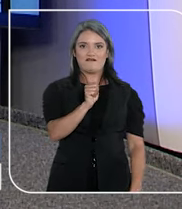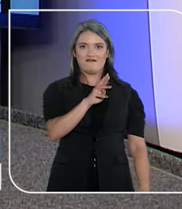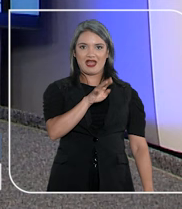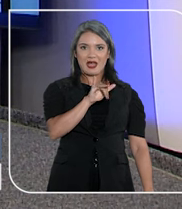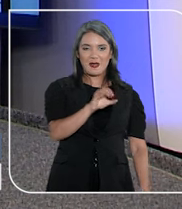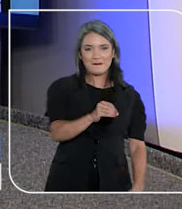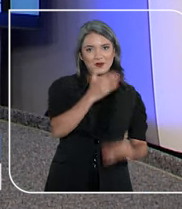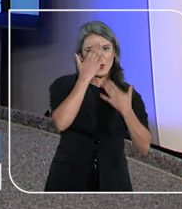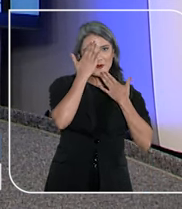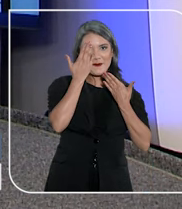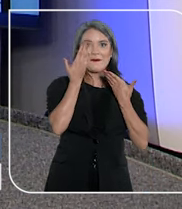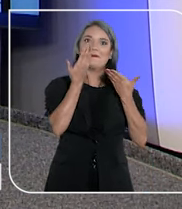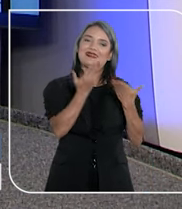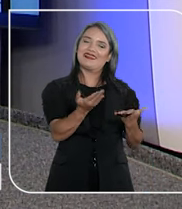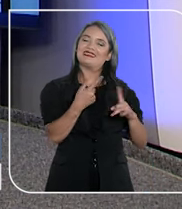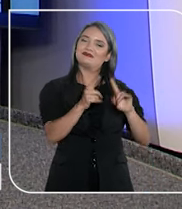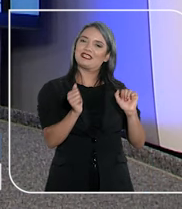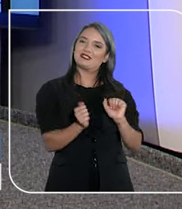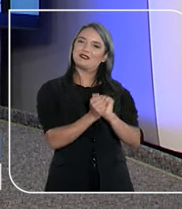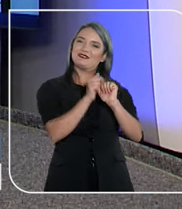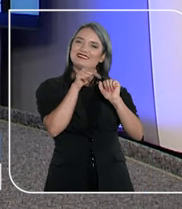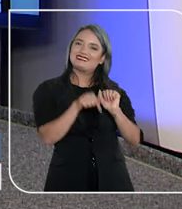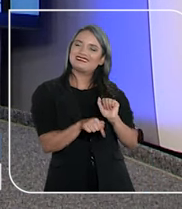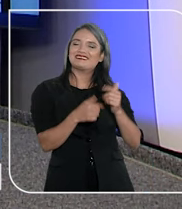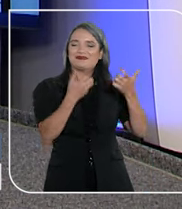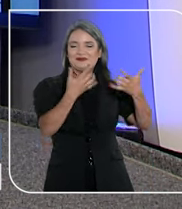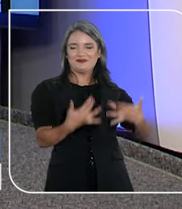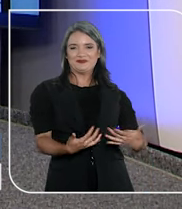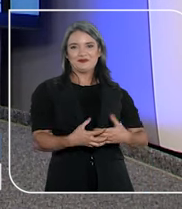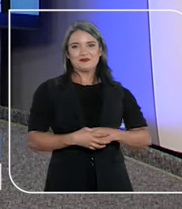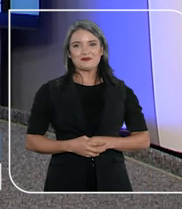Muitíssimo obrigada por estar aqui com a gente no Entender Direito.